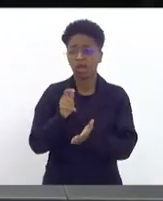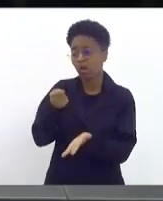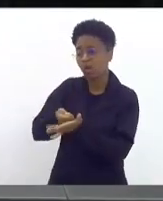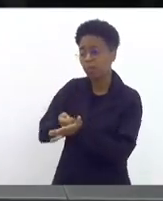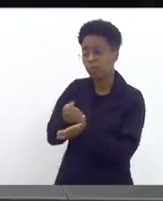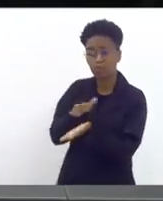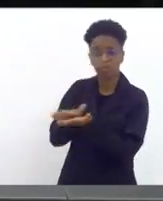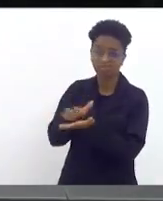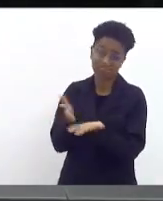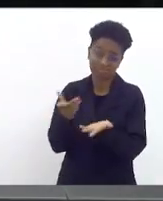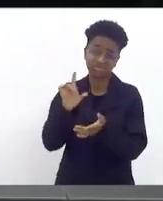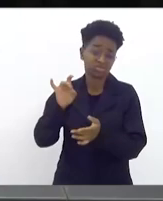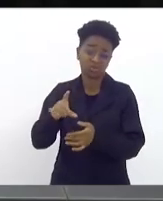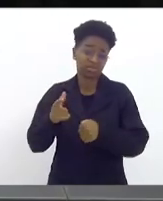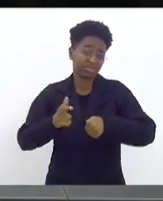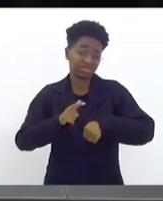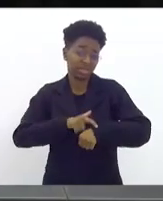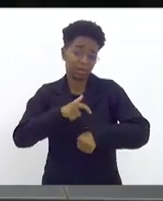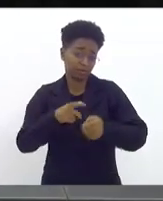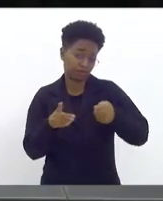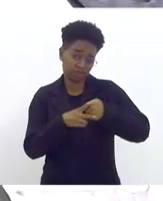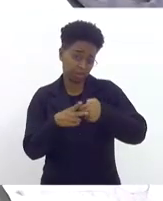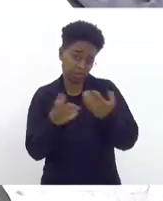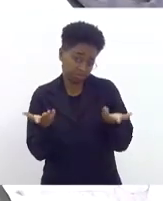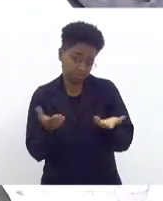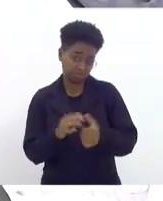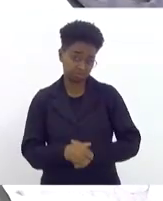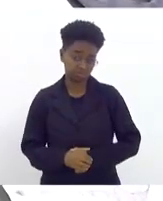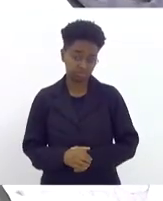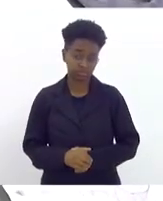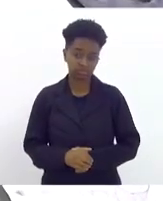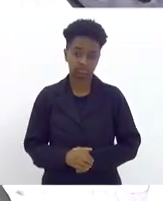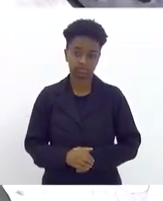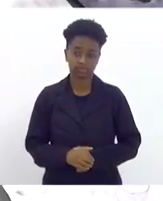verbal não me apoio também